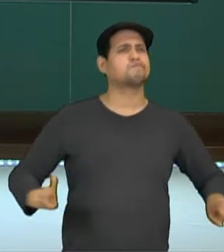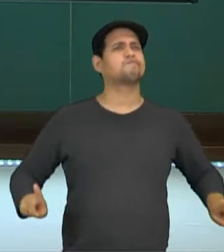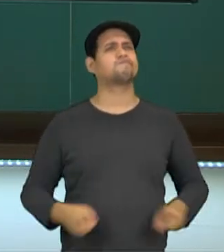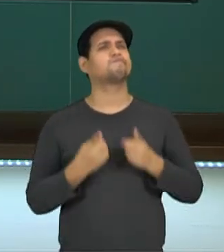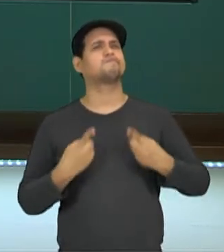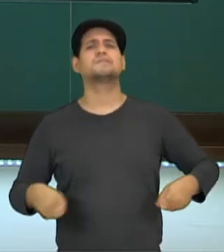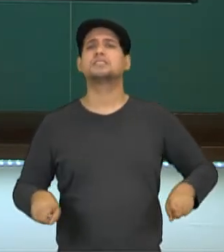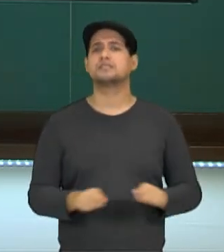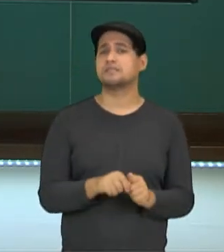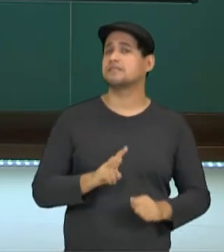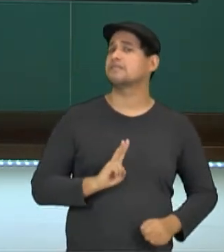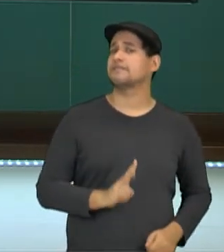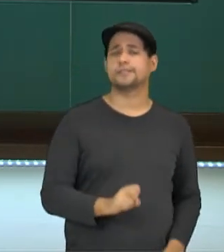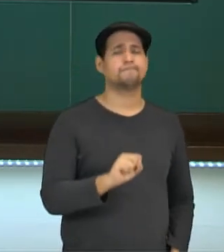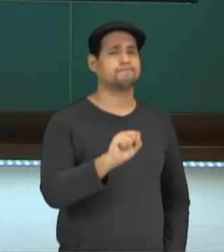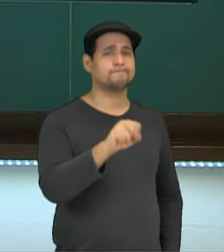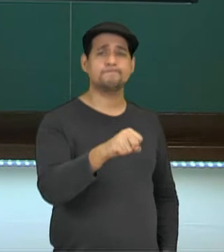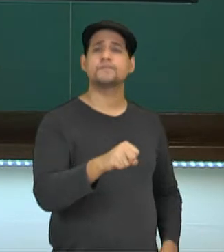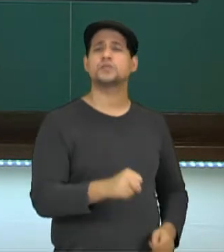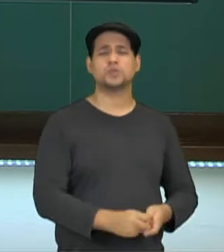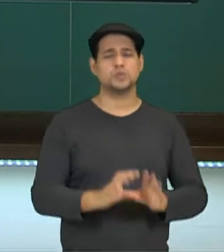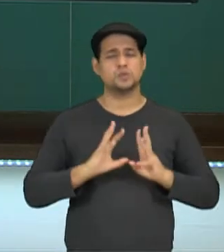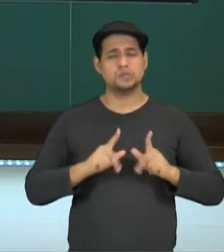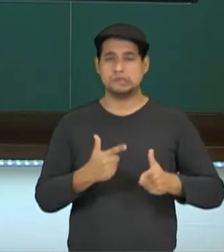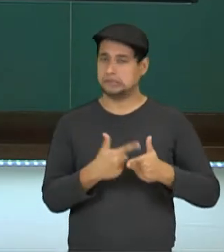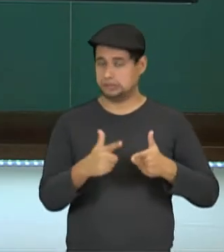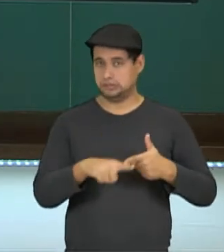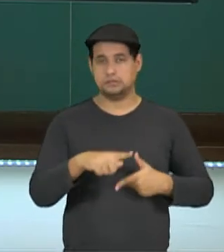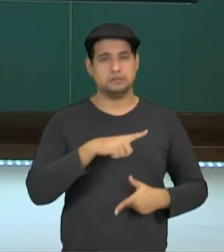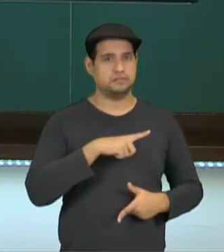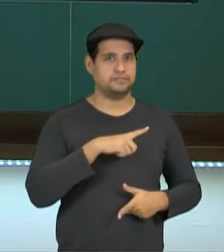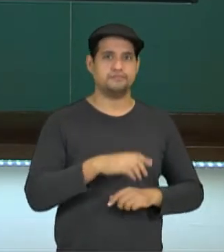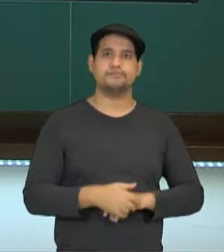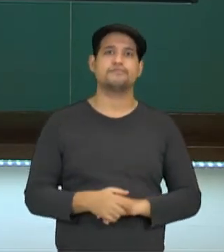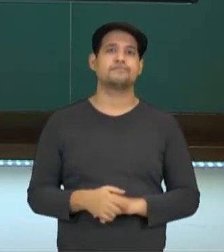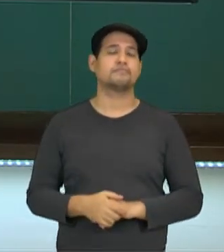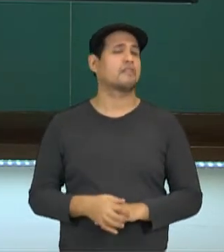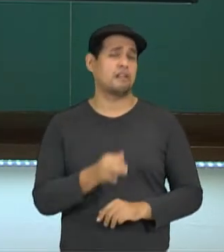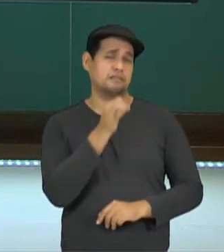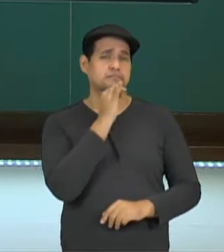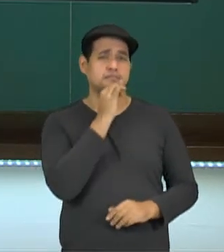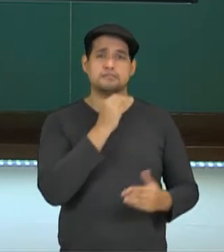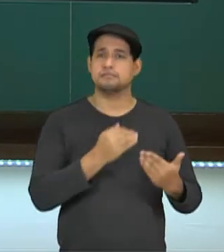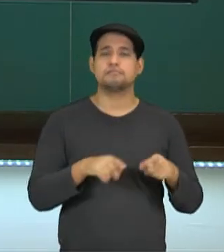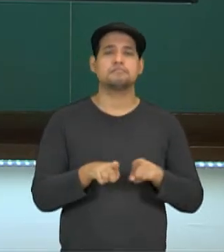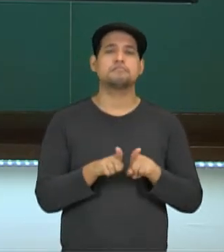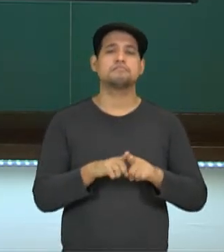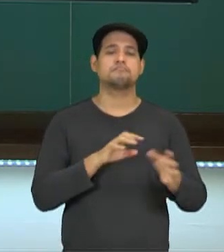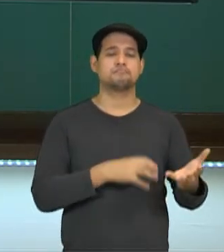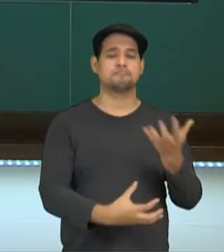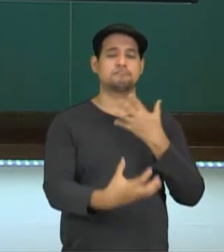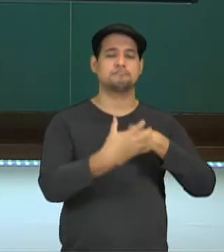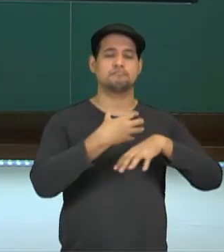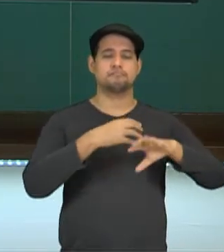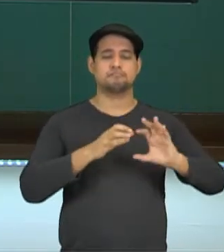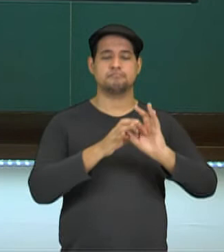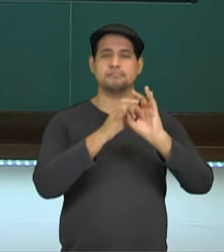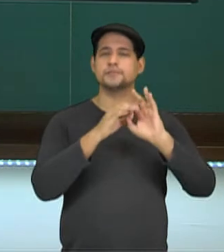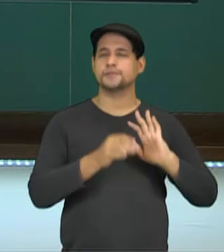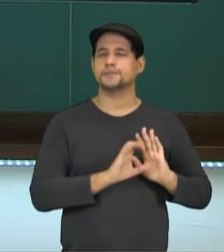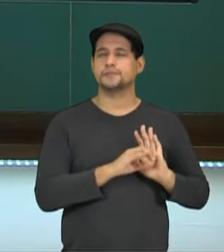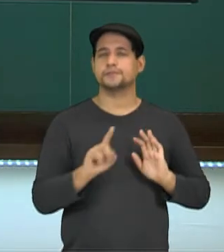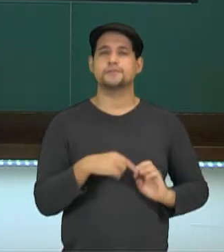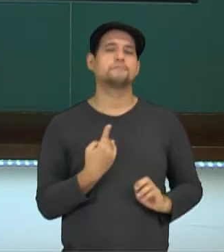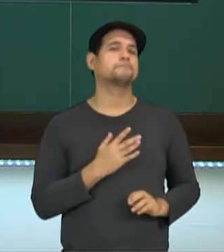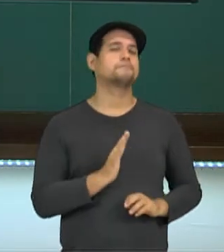e ele fez isso mesmo com todas as suas adversidades, né? Um exemplo de resiliência, esse conceito que